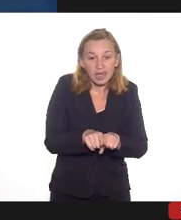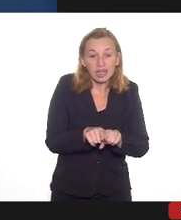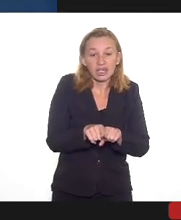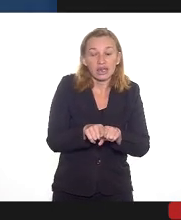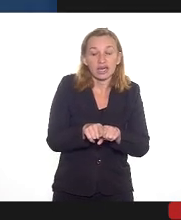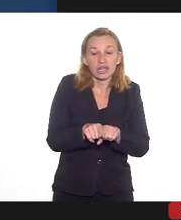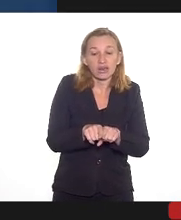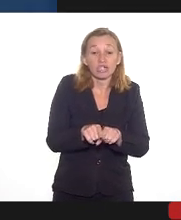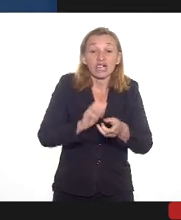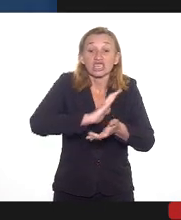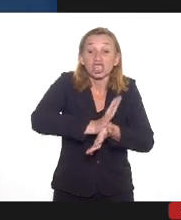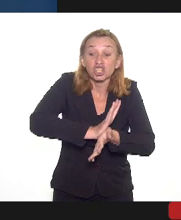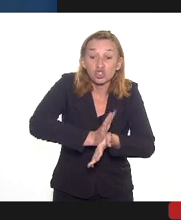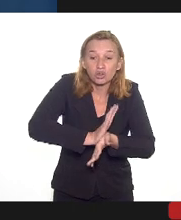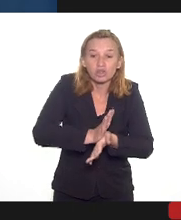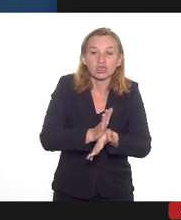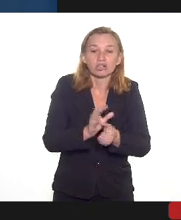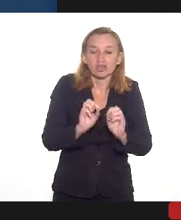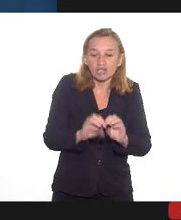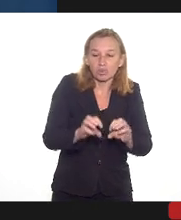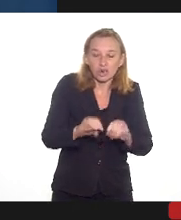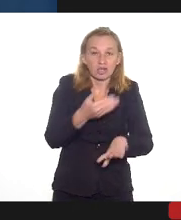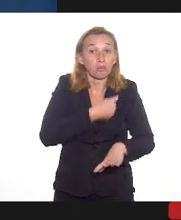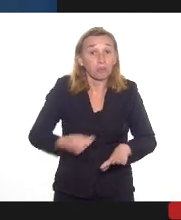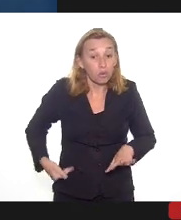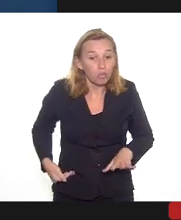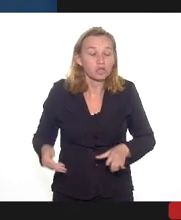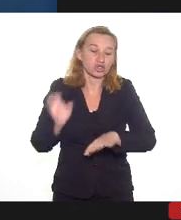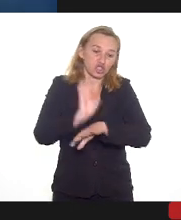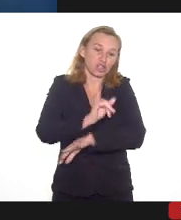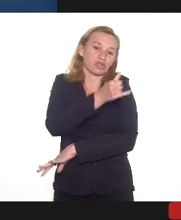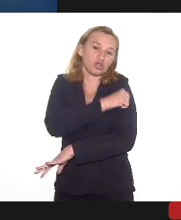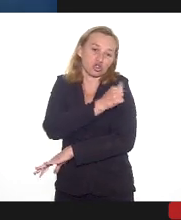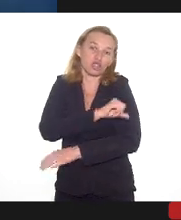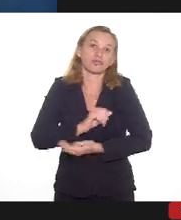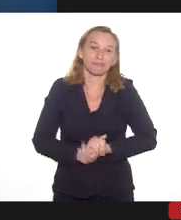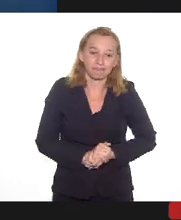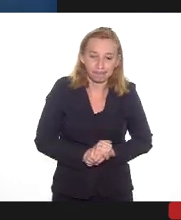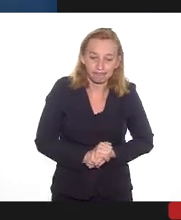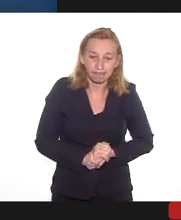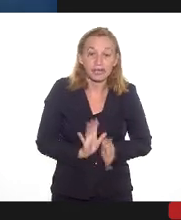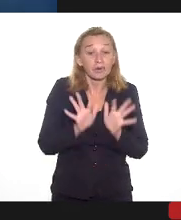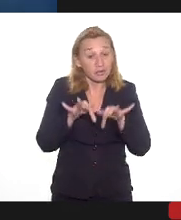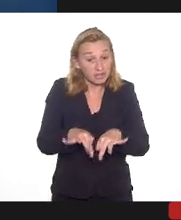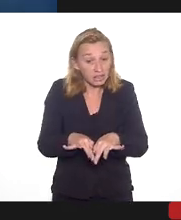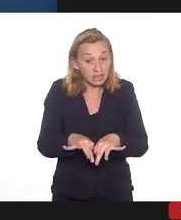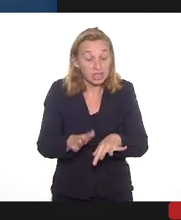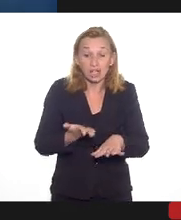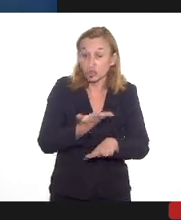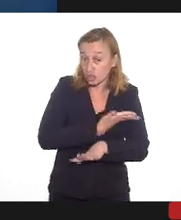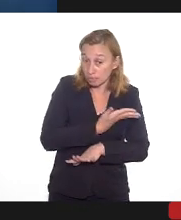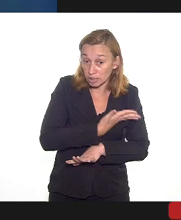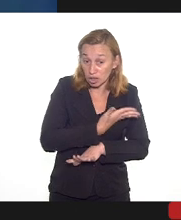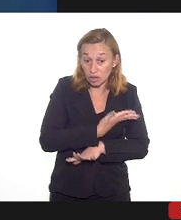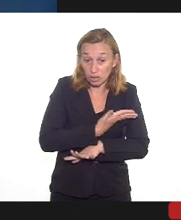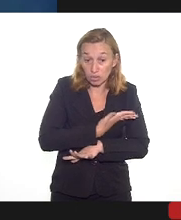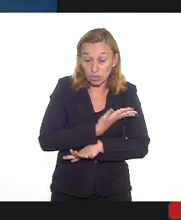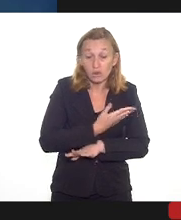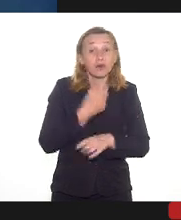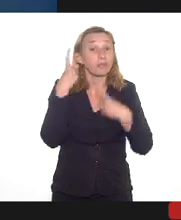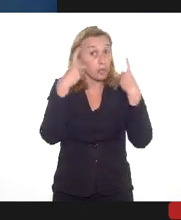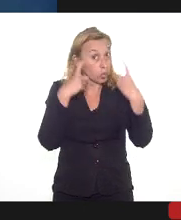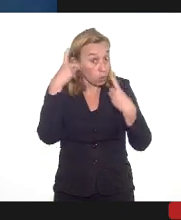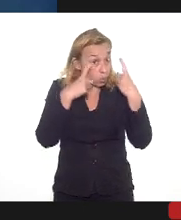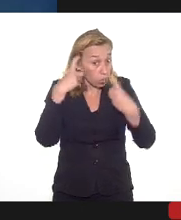a destruição da educação pública no Estado do Rio de Janeiro. Para complementar os meus companheiros, muito nos